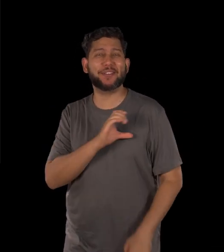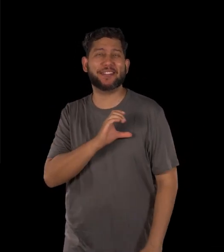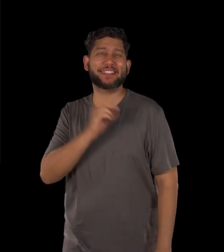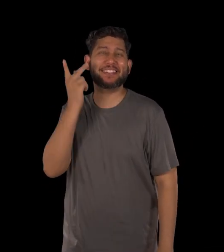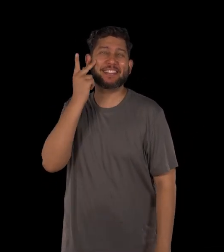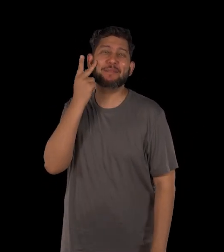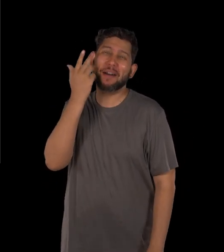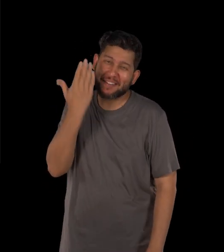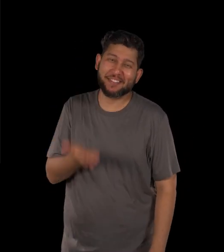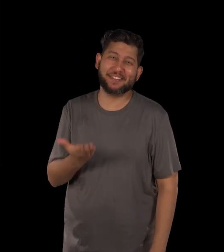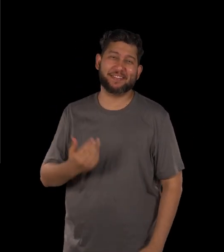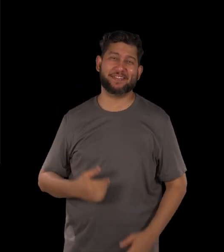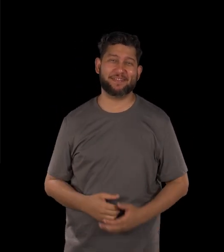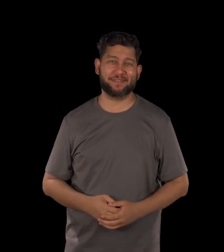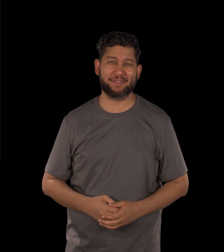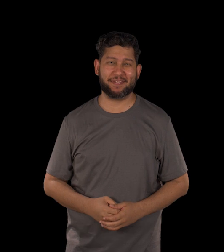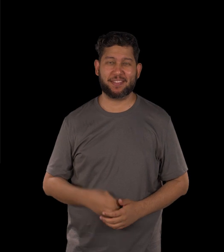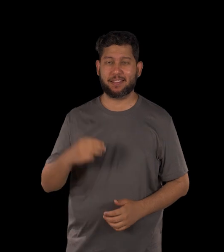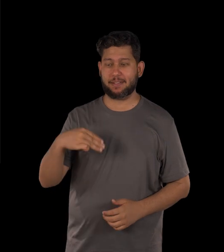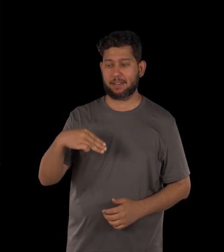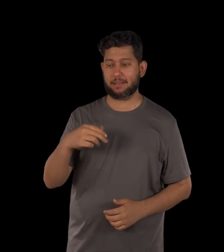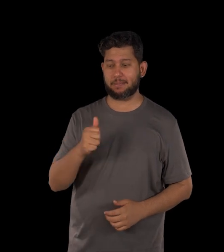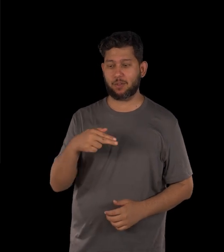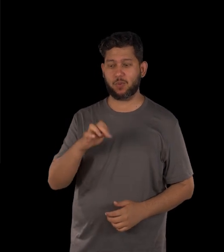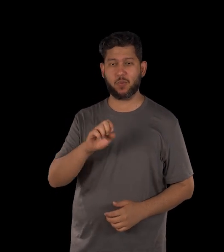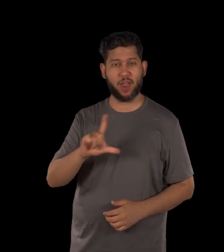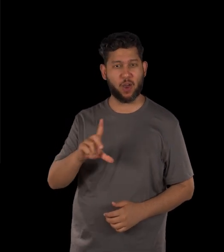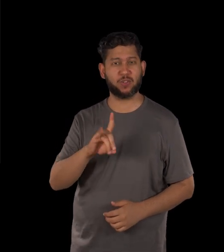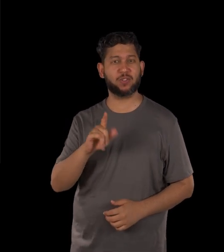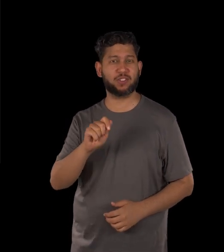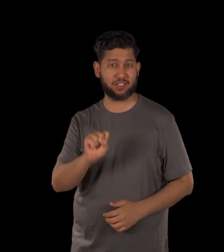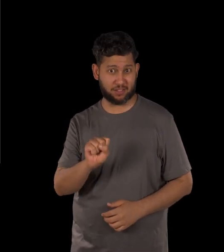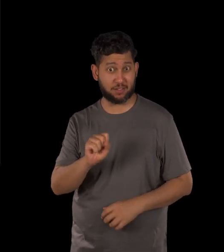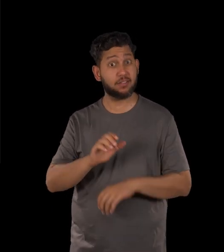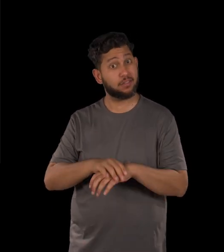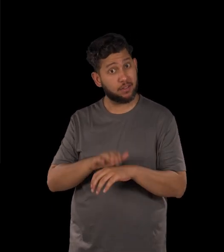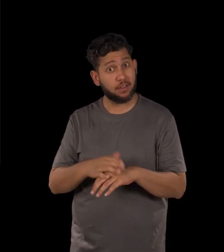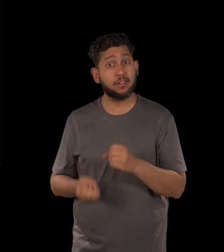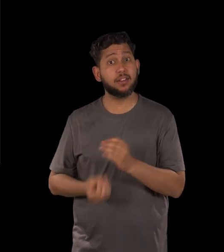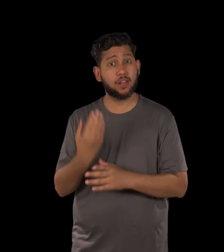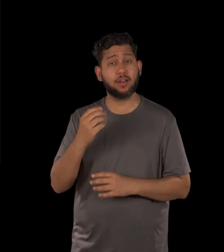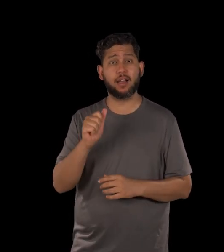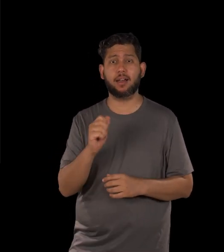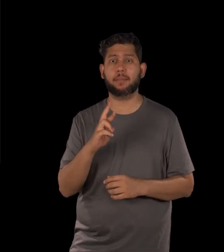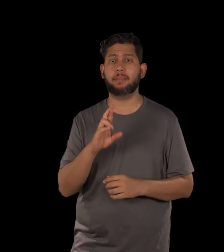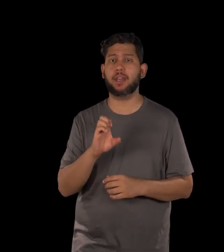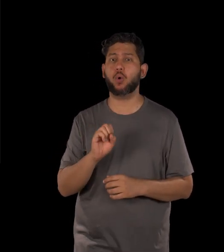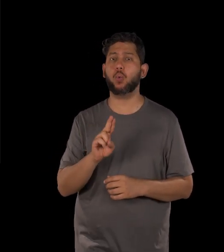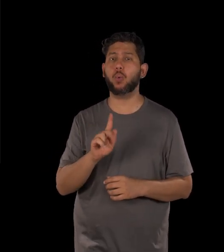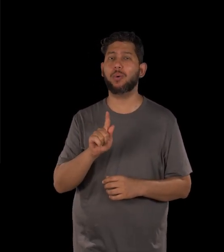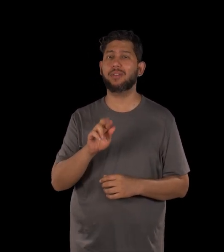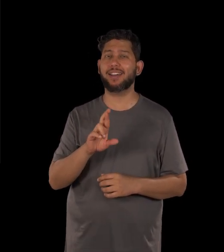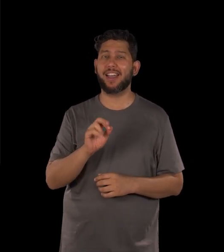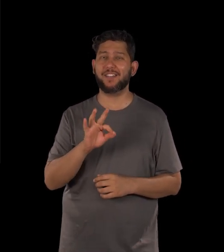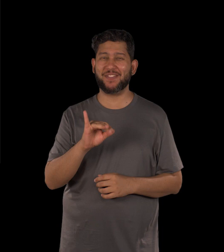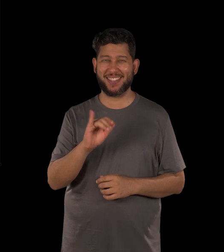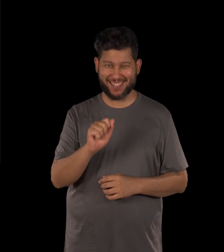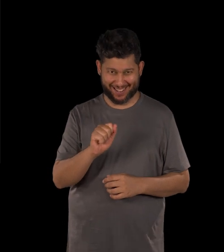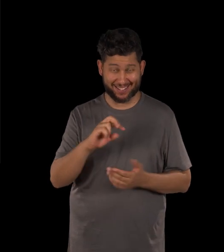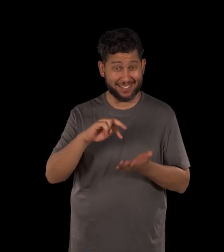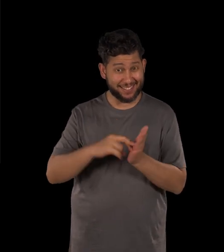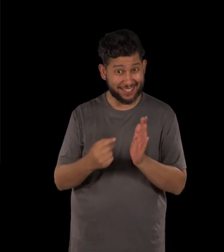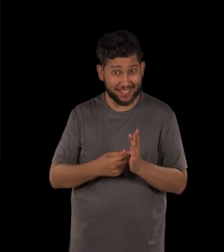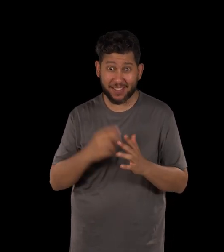Manuel Dias de Abreu é o inventor da abreografia, um método rápido e barato de tirar pequenas chapas radiográficas